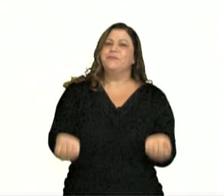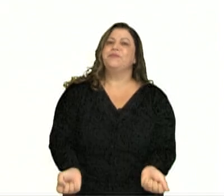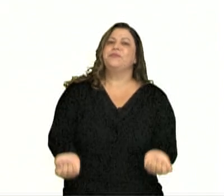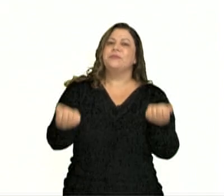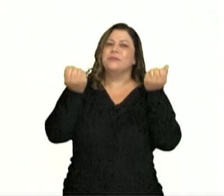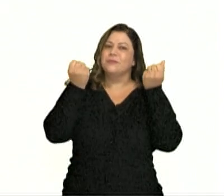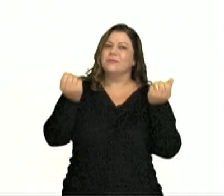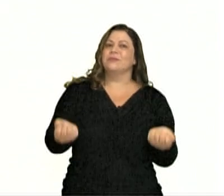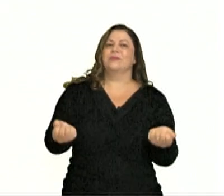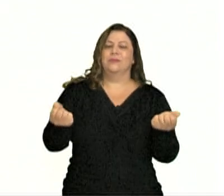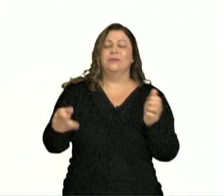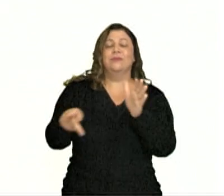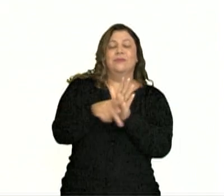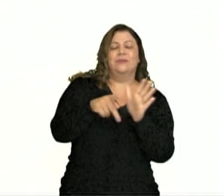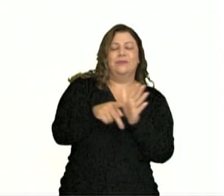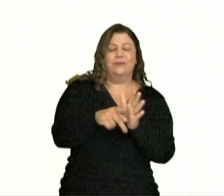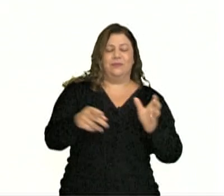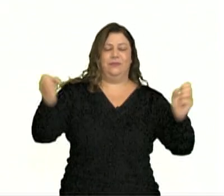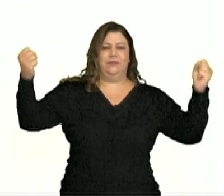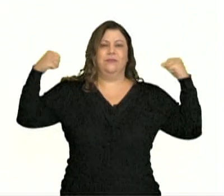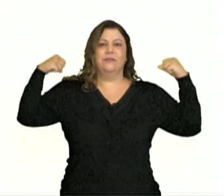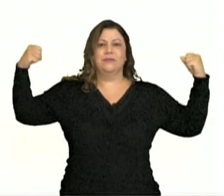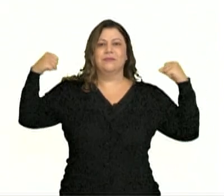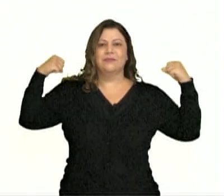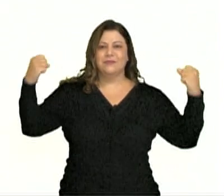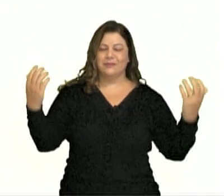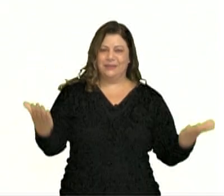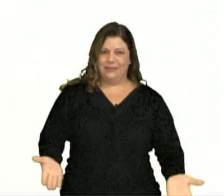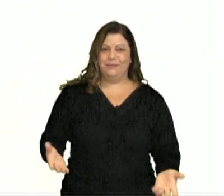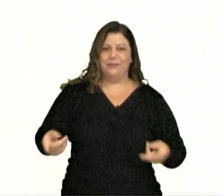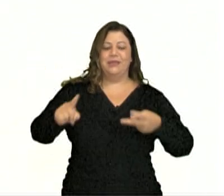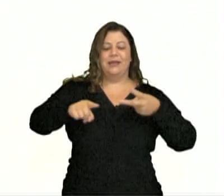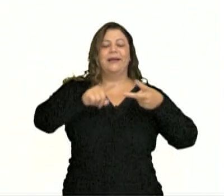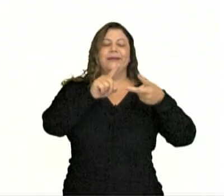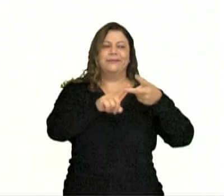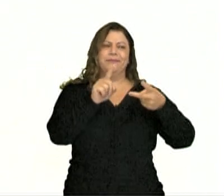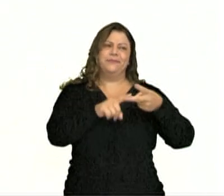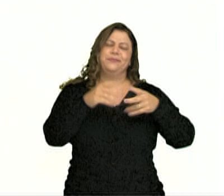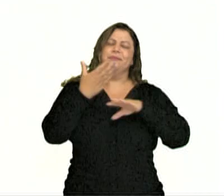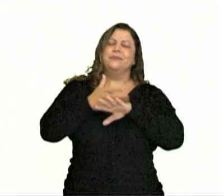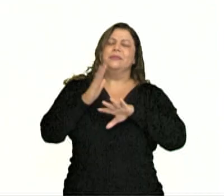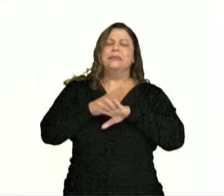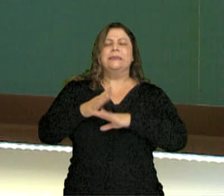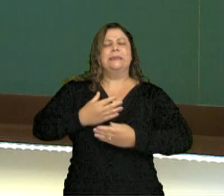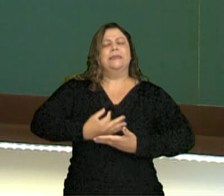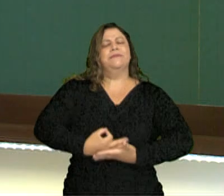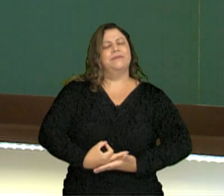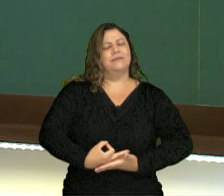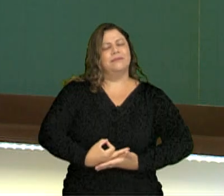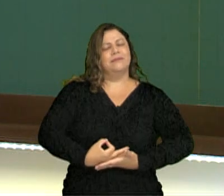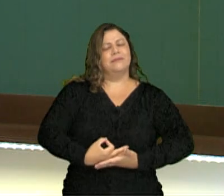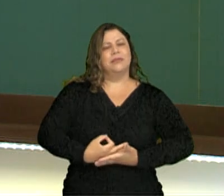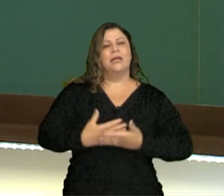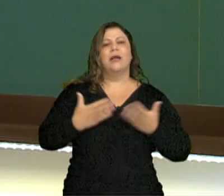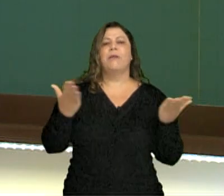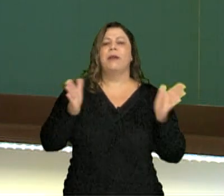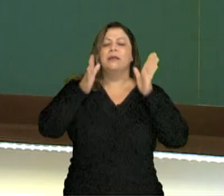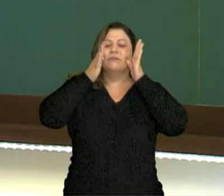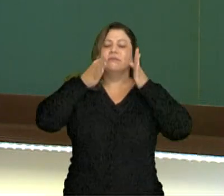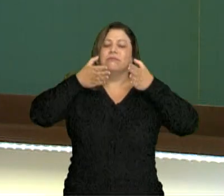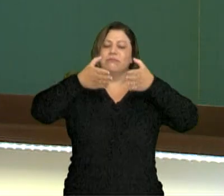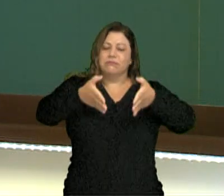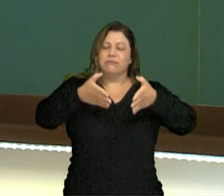equipamentos de academia. Na outra, eu consigo fazer uma prática mais de meditação, de